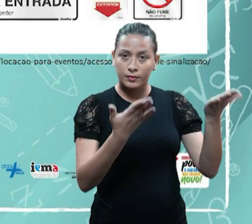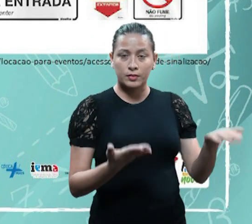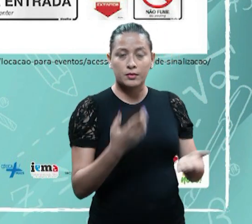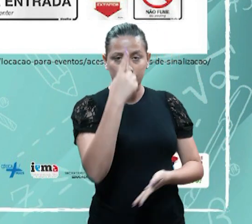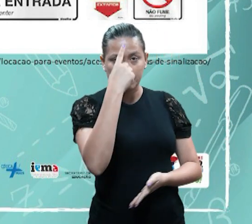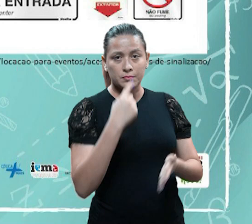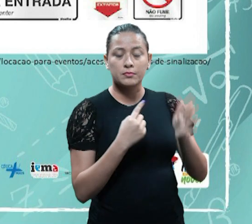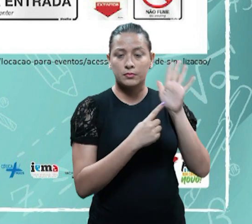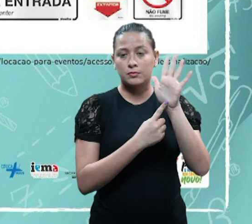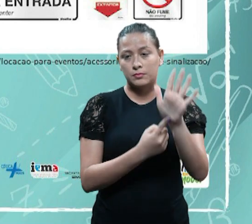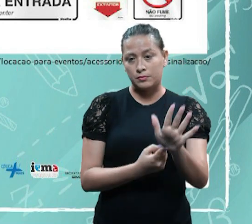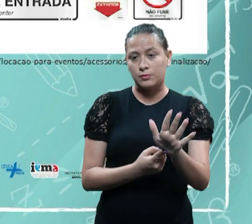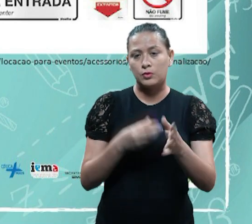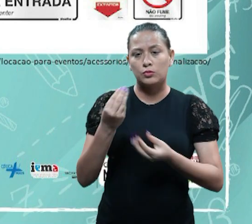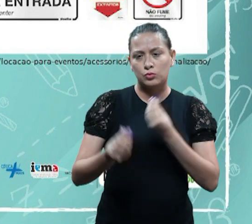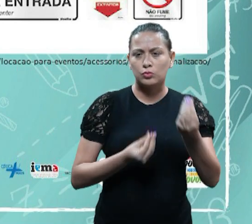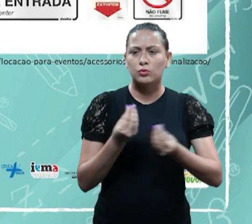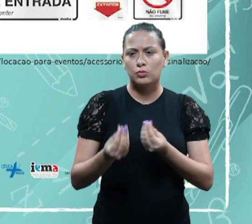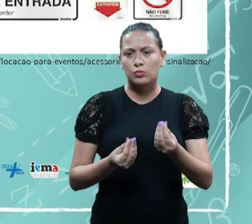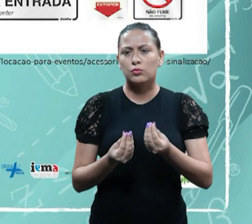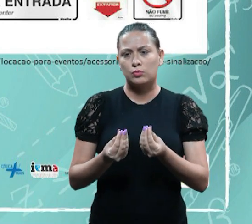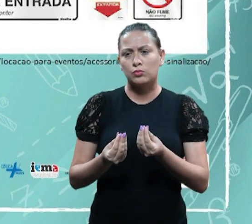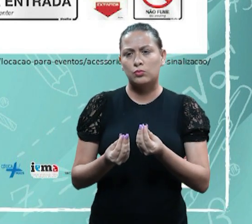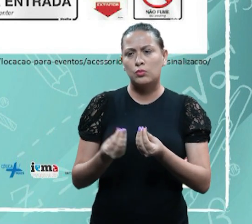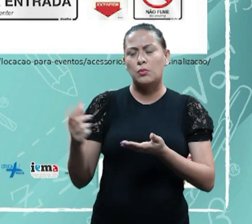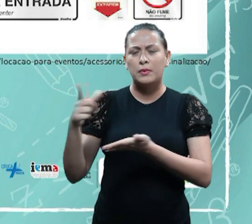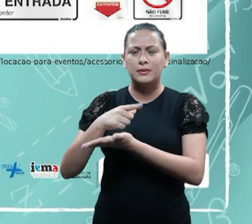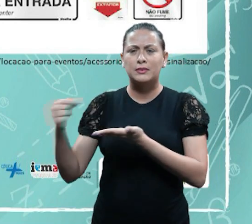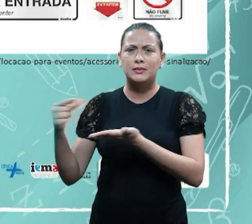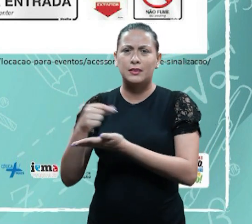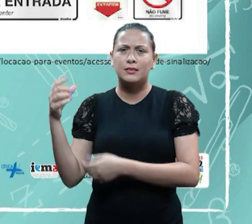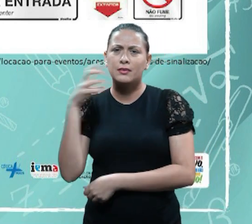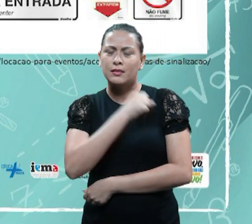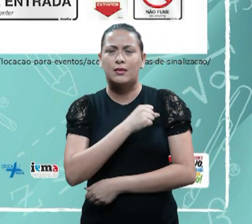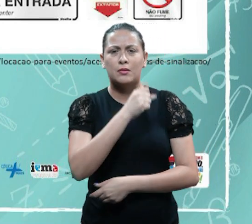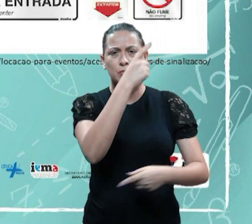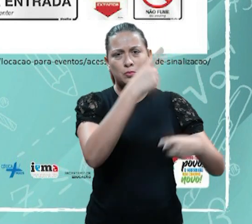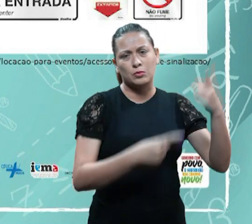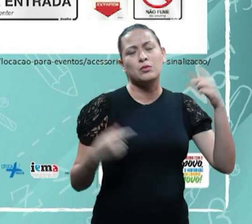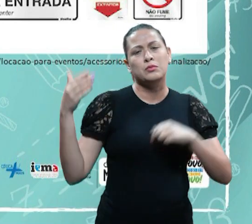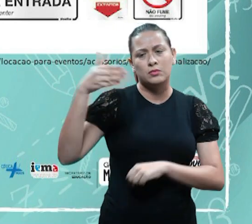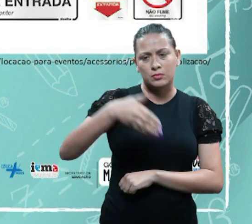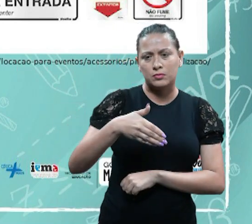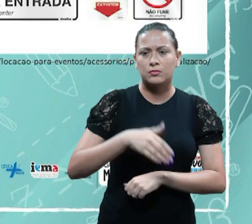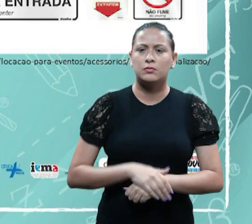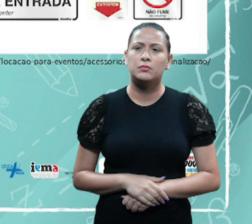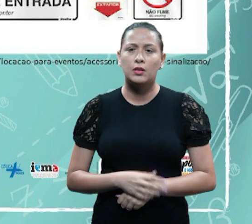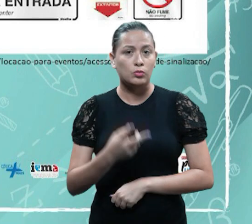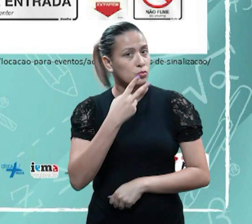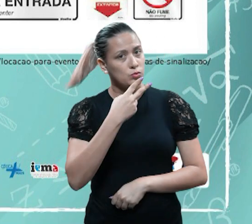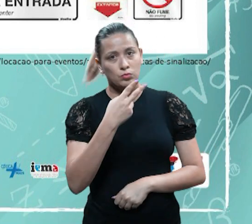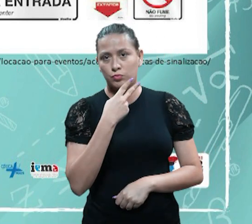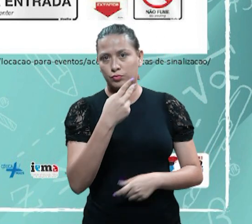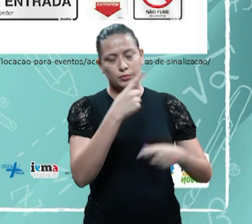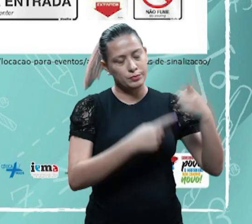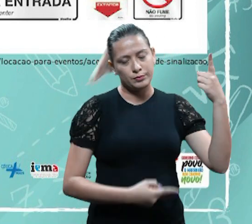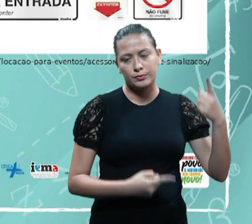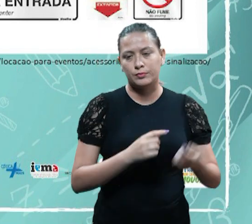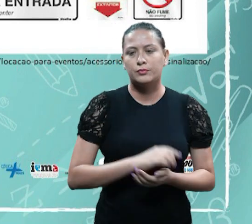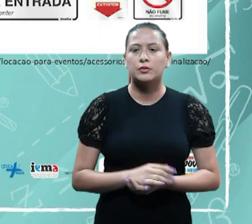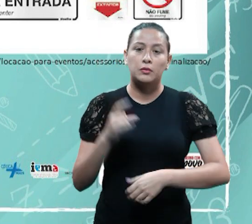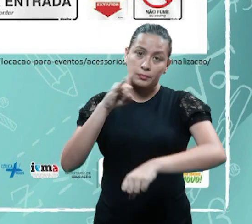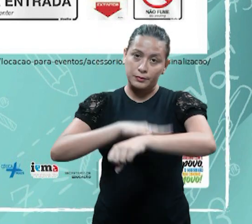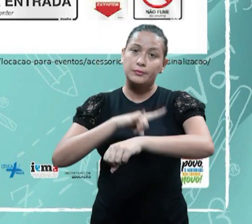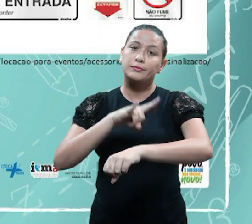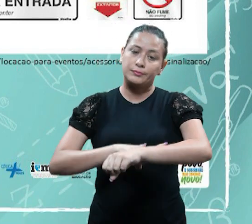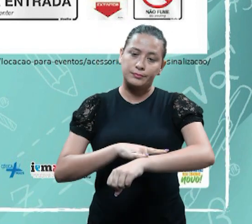figurinha que mostra muito bem onde é a copa, a saída de emergência, proibida a entrada, não fume, entre